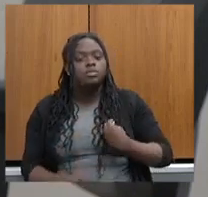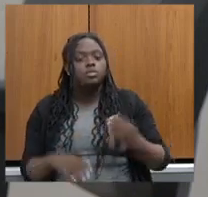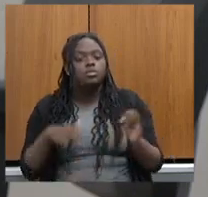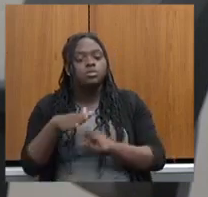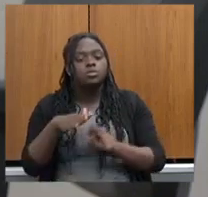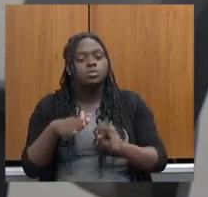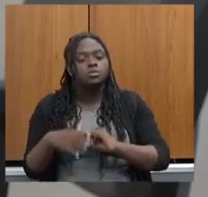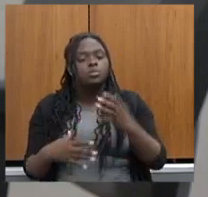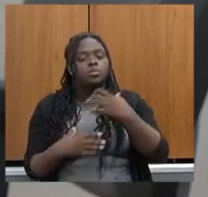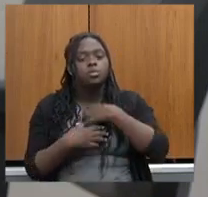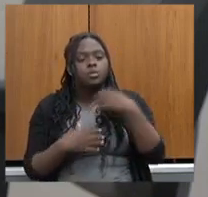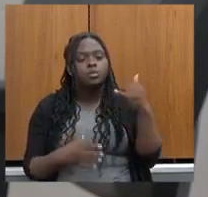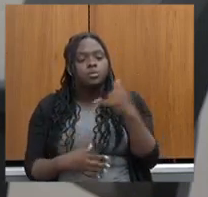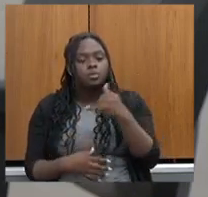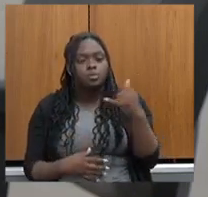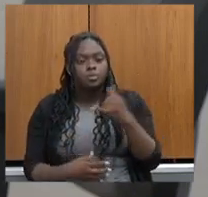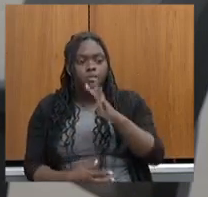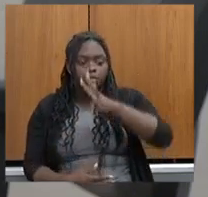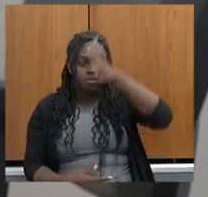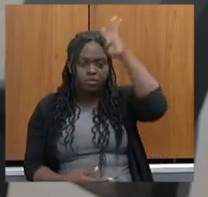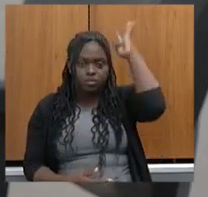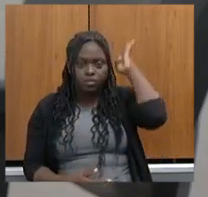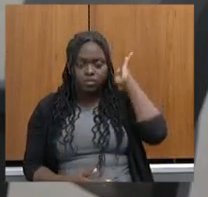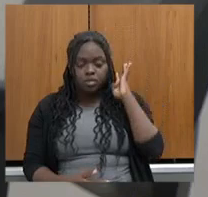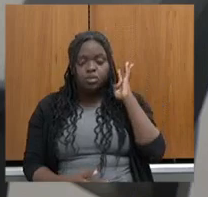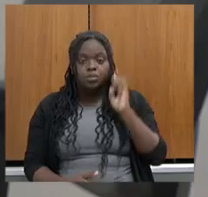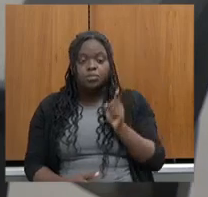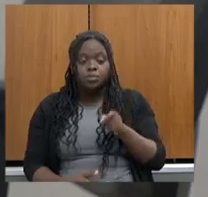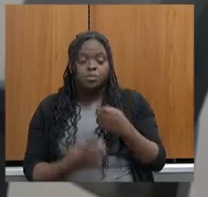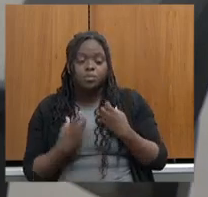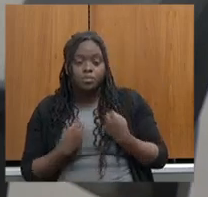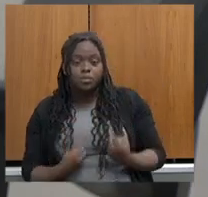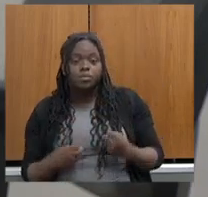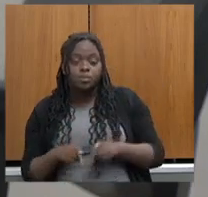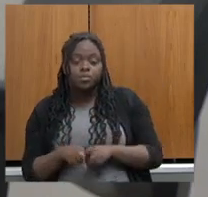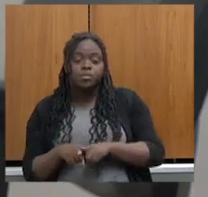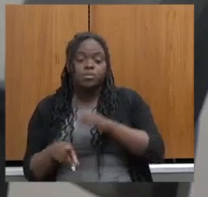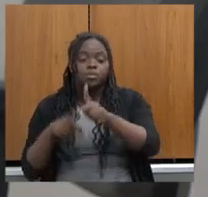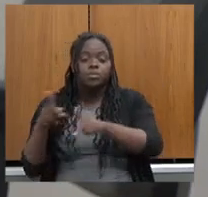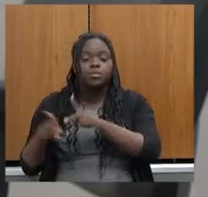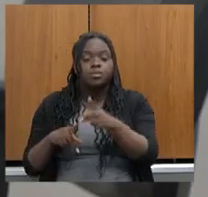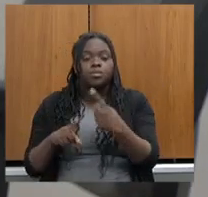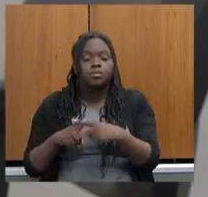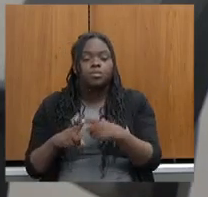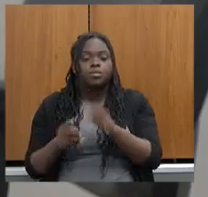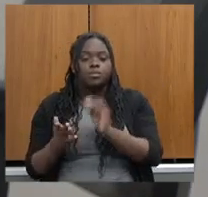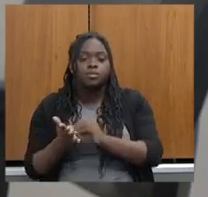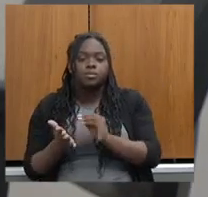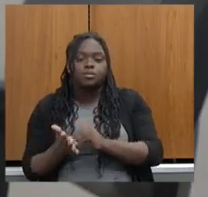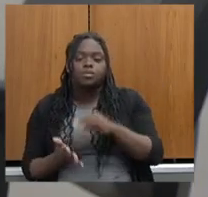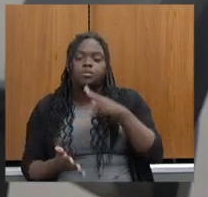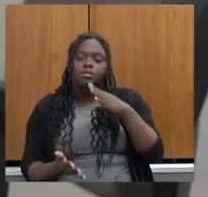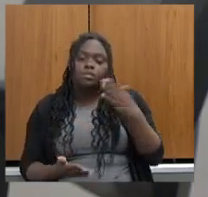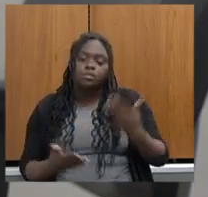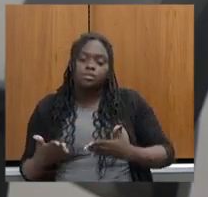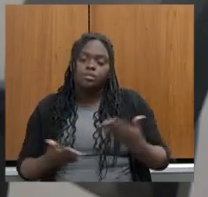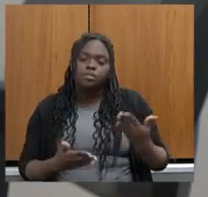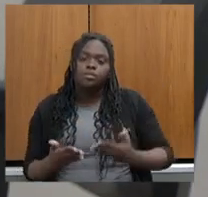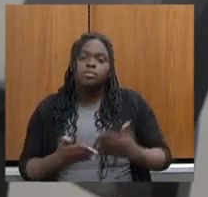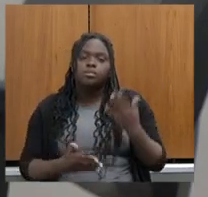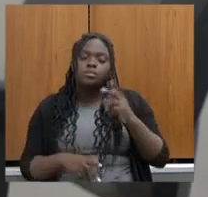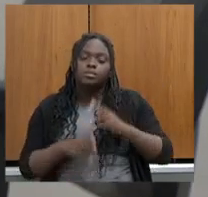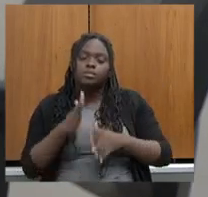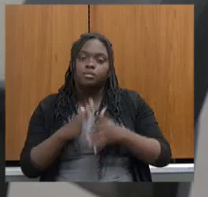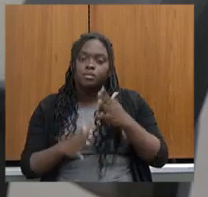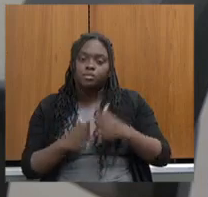o impacto negativo para os Bombeiros Militares que acabam sobrecarregados e também para a população pois a carência de servidores certamente compromete a continuação da